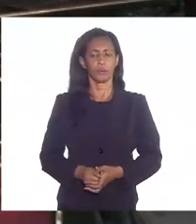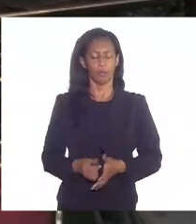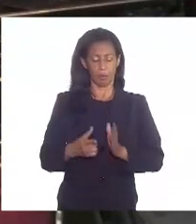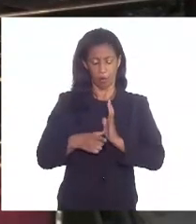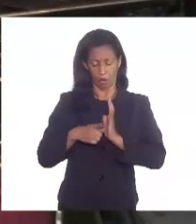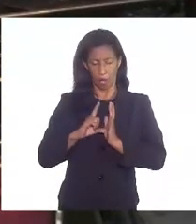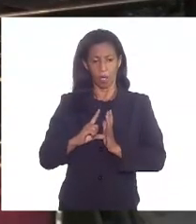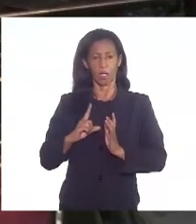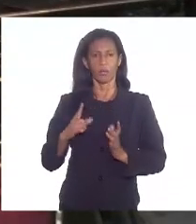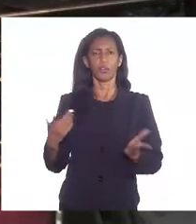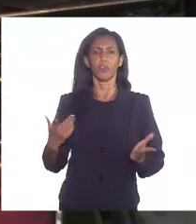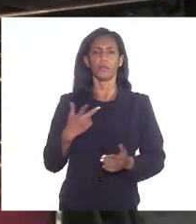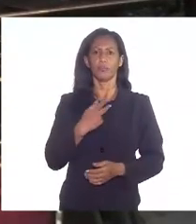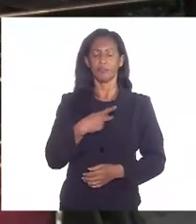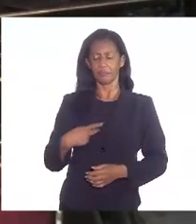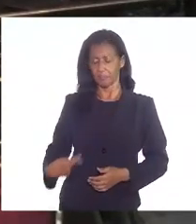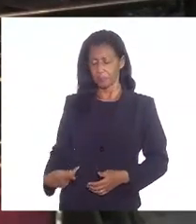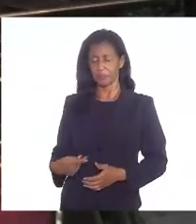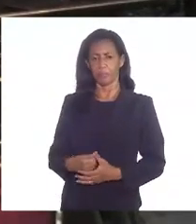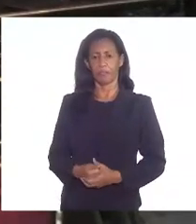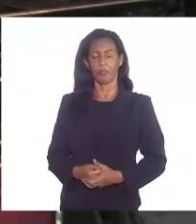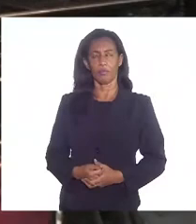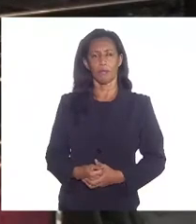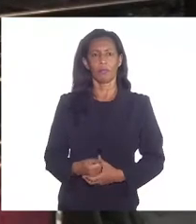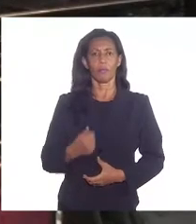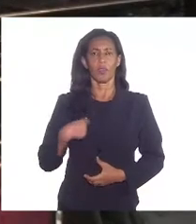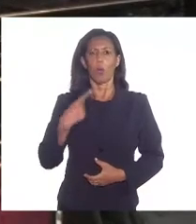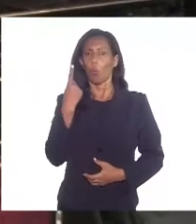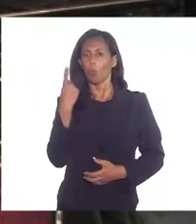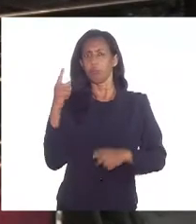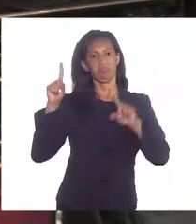antes, porém, presidente, eu vou fazer um